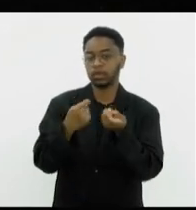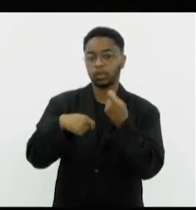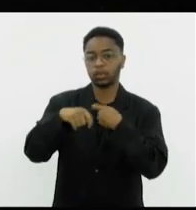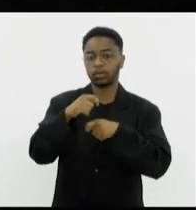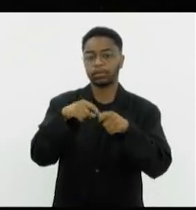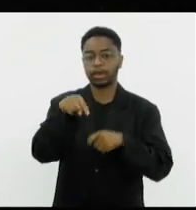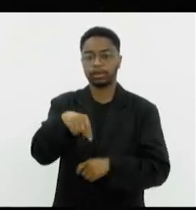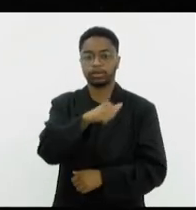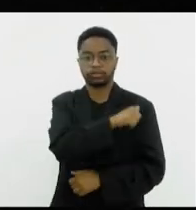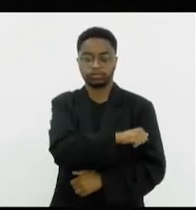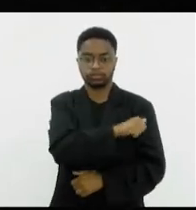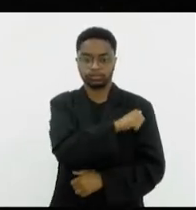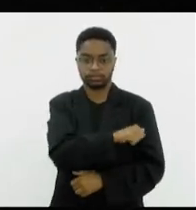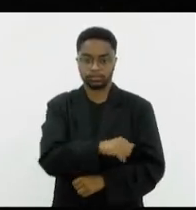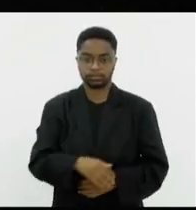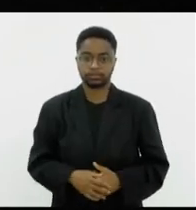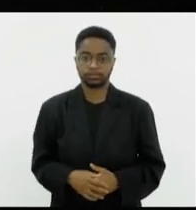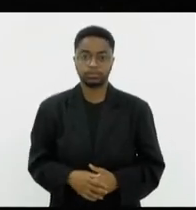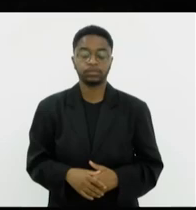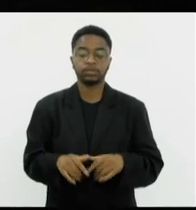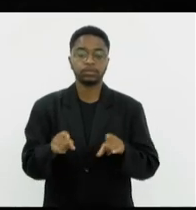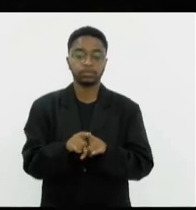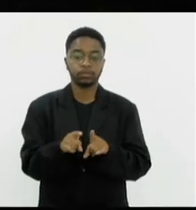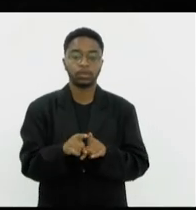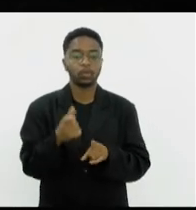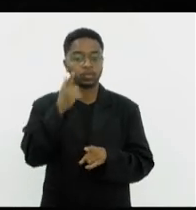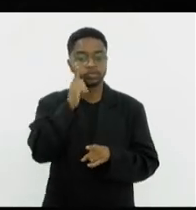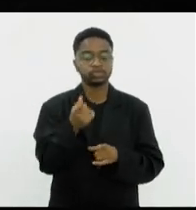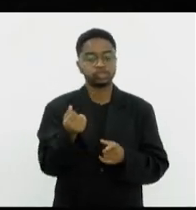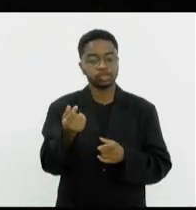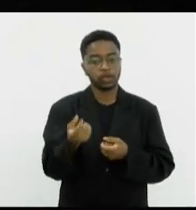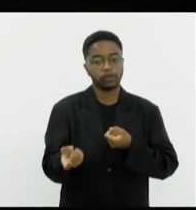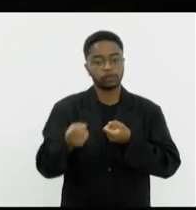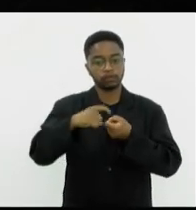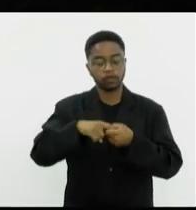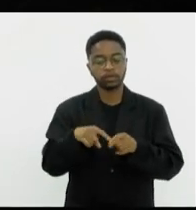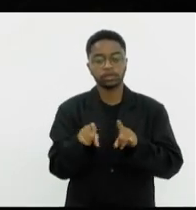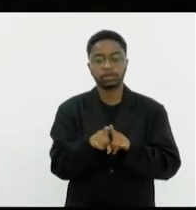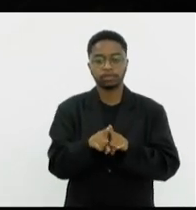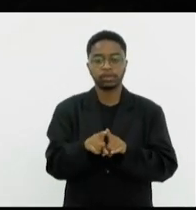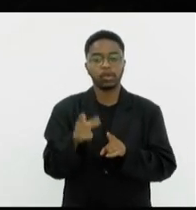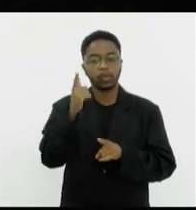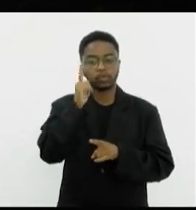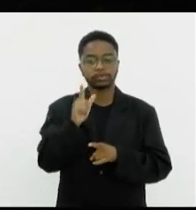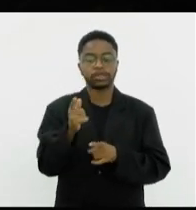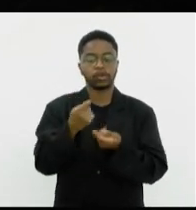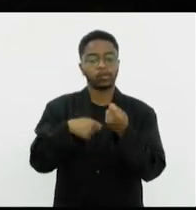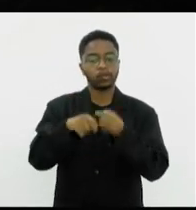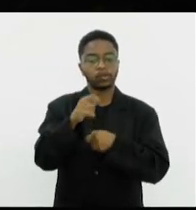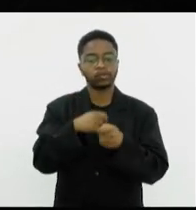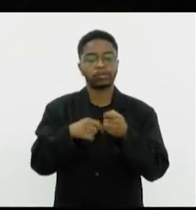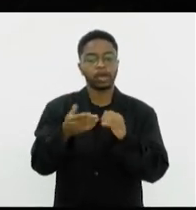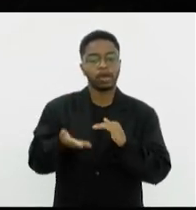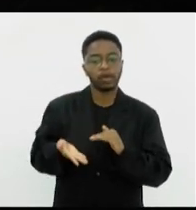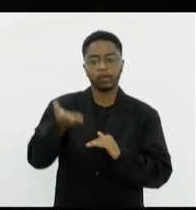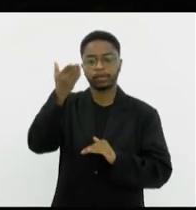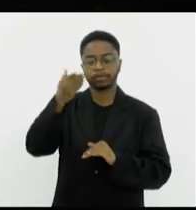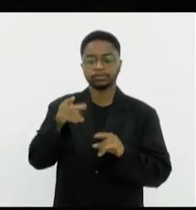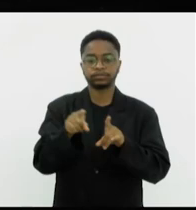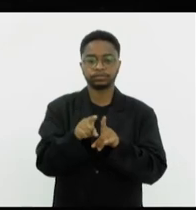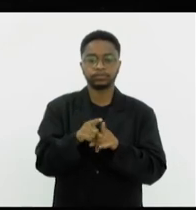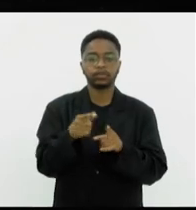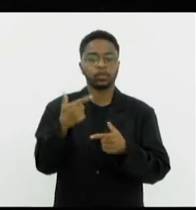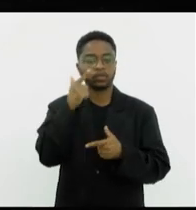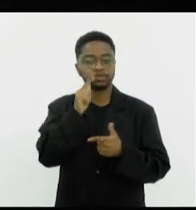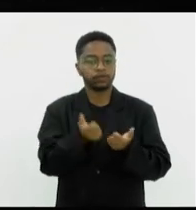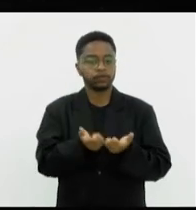Estado do Rio de Janeiro, gerando riqueza, fazendo recuperar a nossa economia, os nossos empregos e a